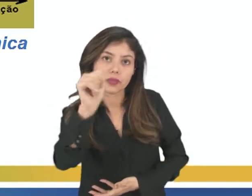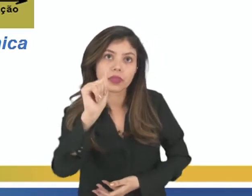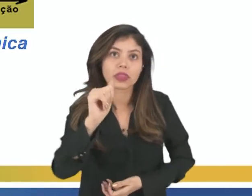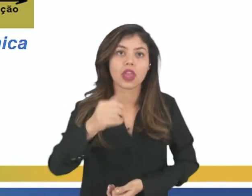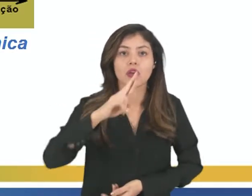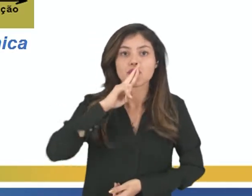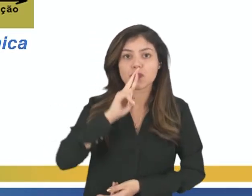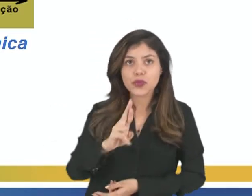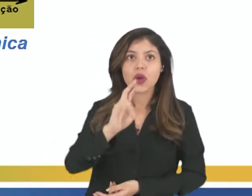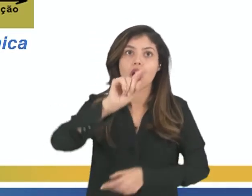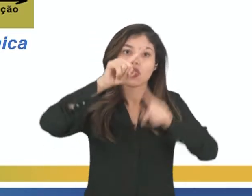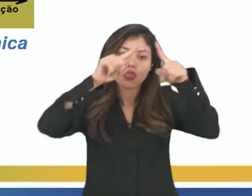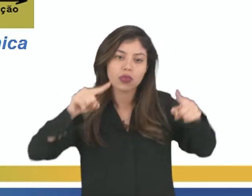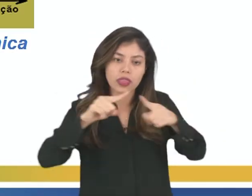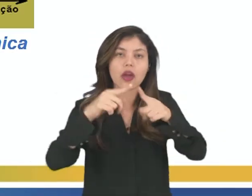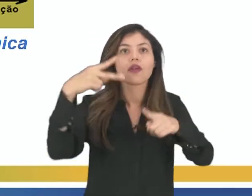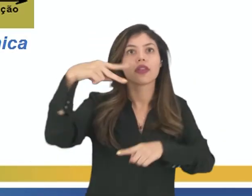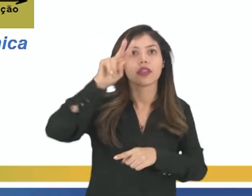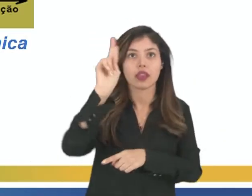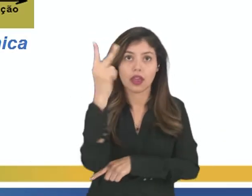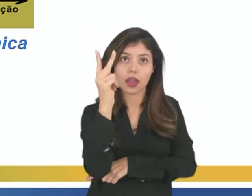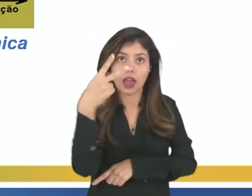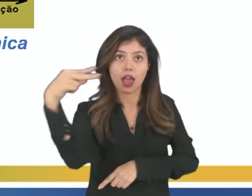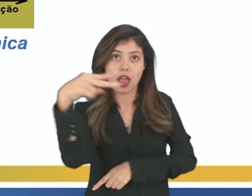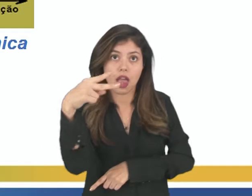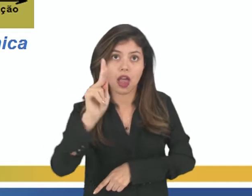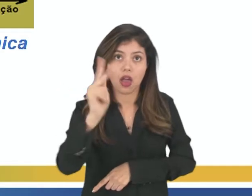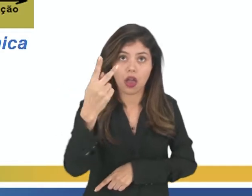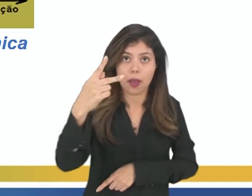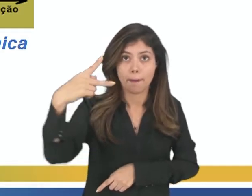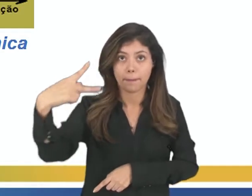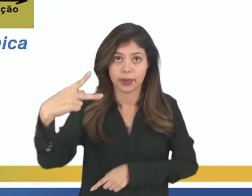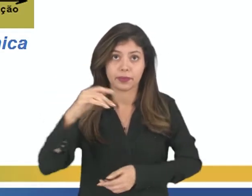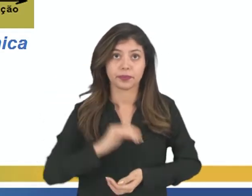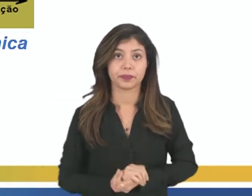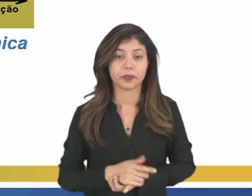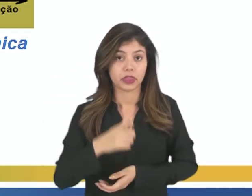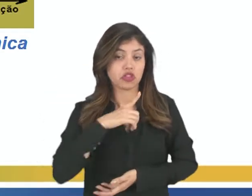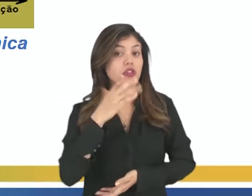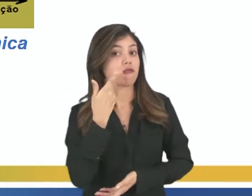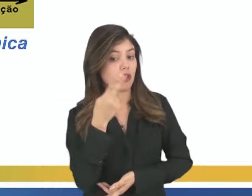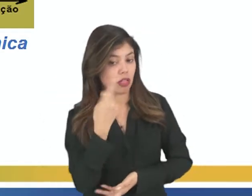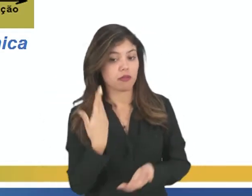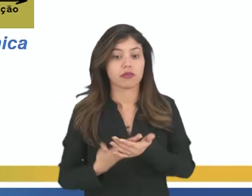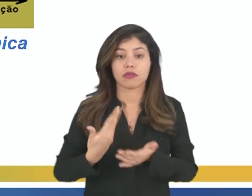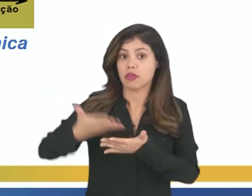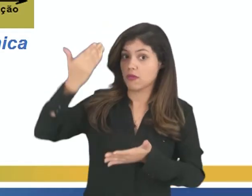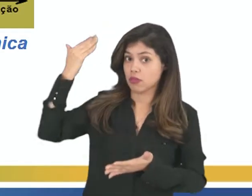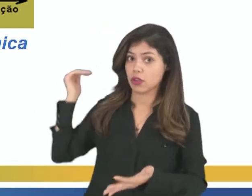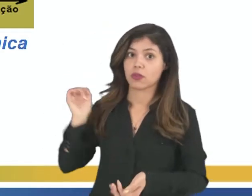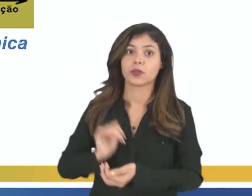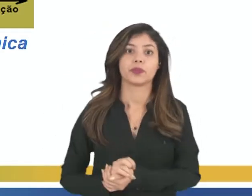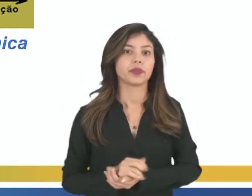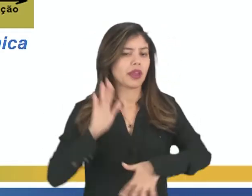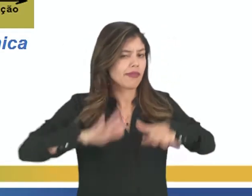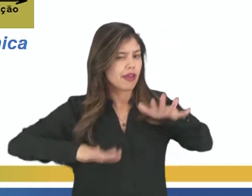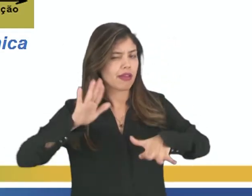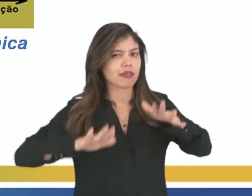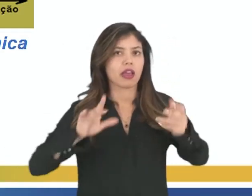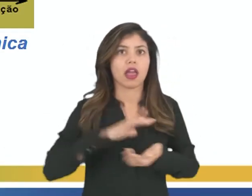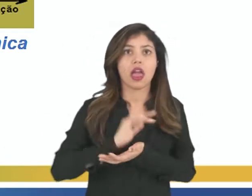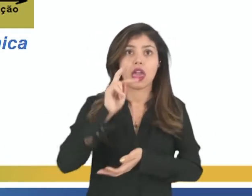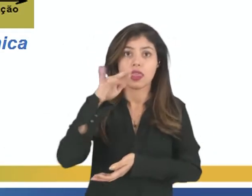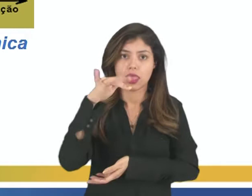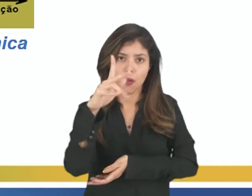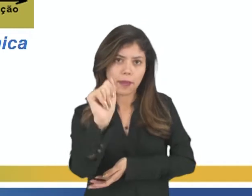cálculo do ΔH, ele é dado da seguinte maneira, que nós também já conversamos sobre isso na aula anterior. A variação de entalpia é a